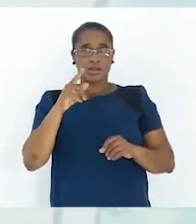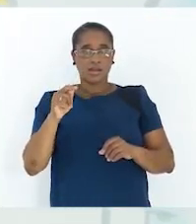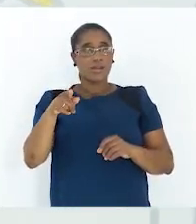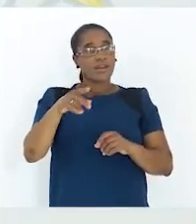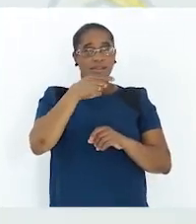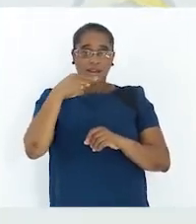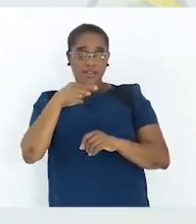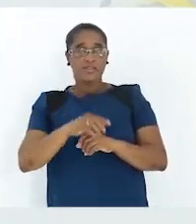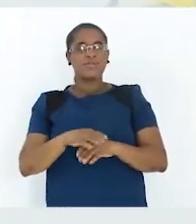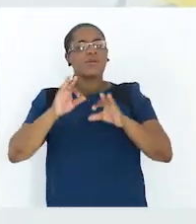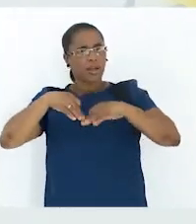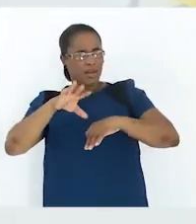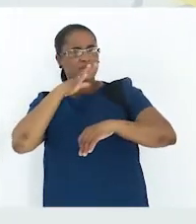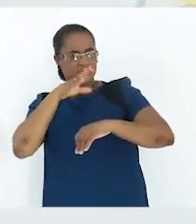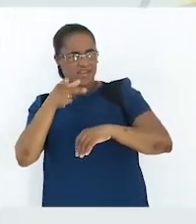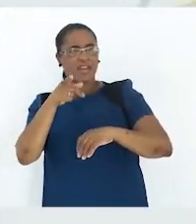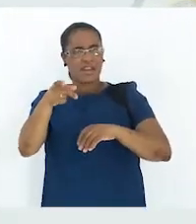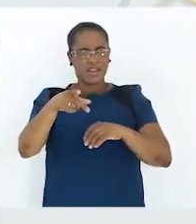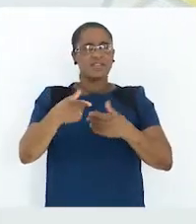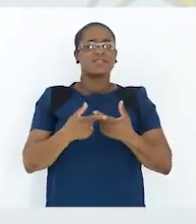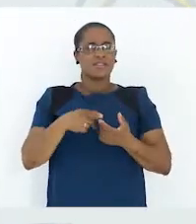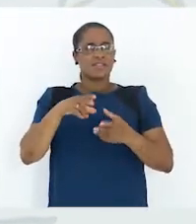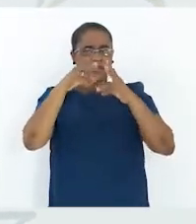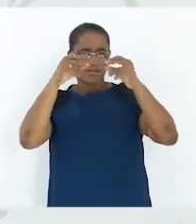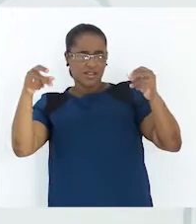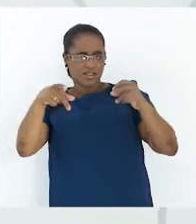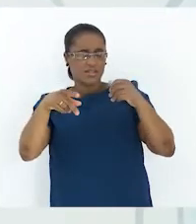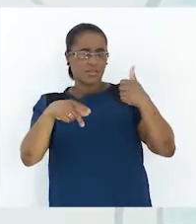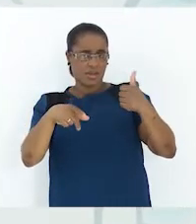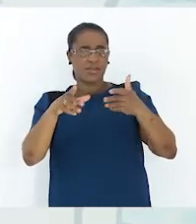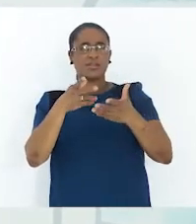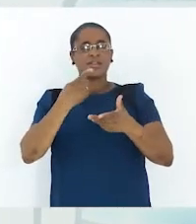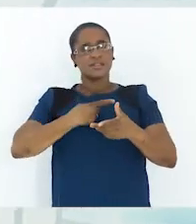dizer. Essa afirmação então seria